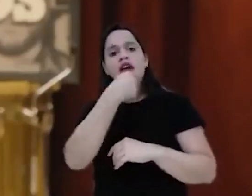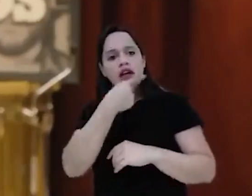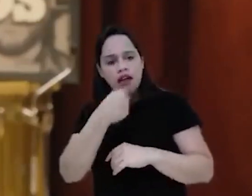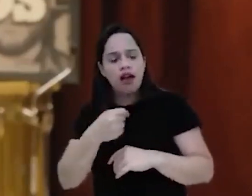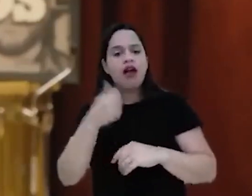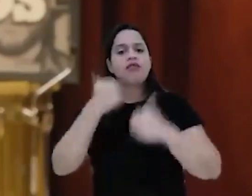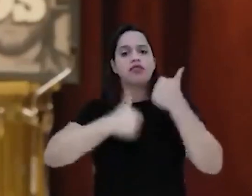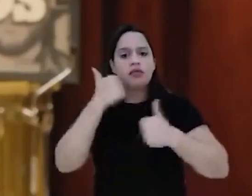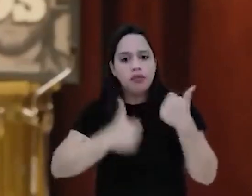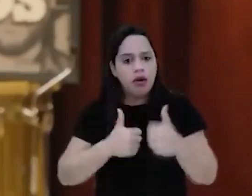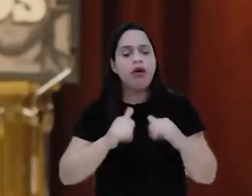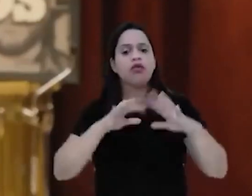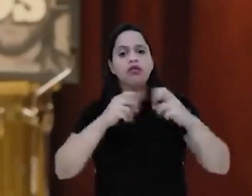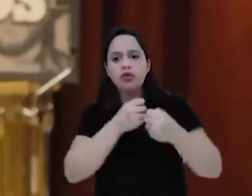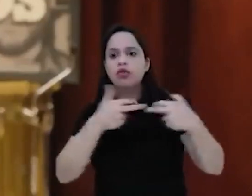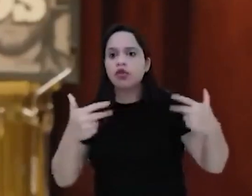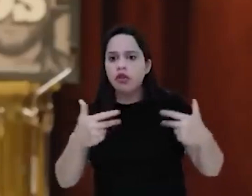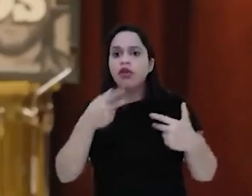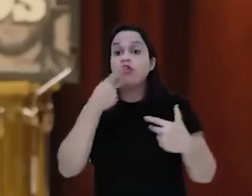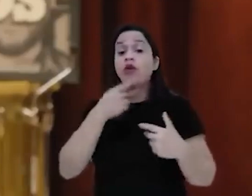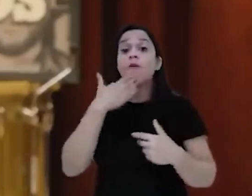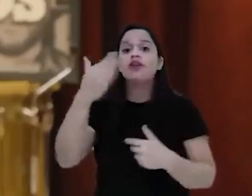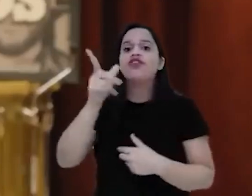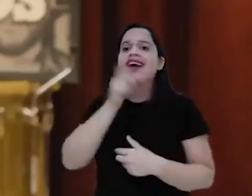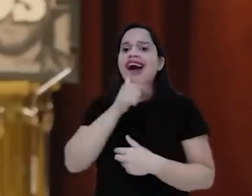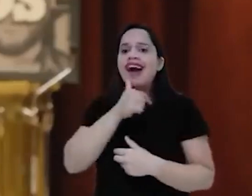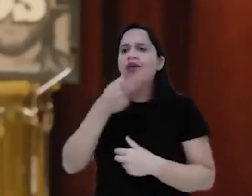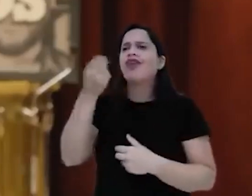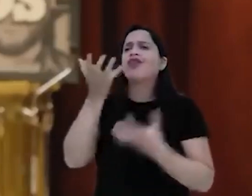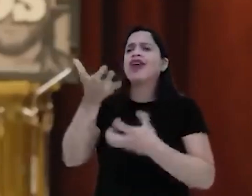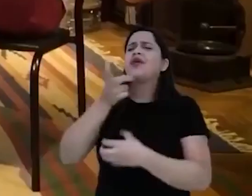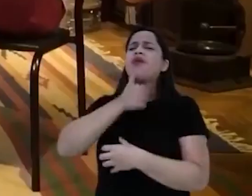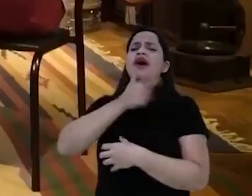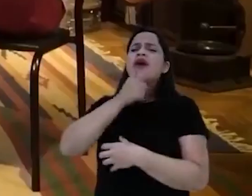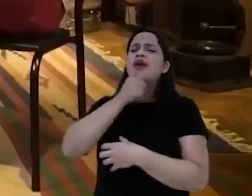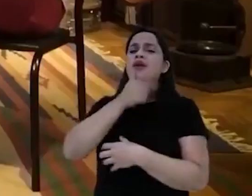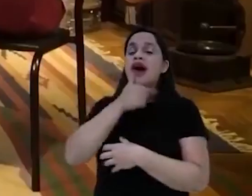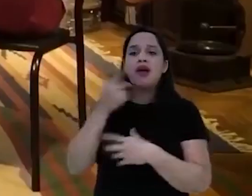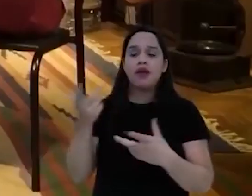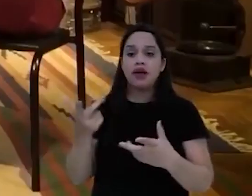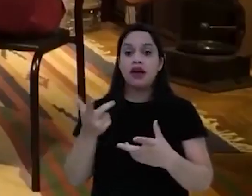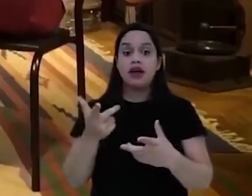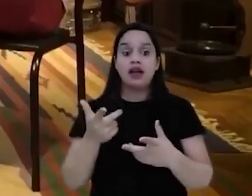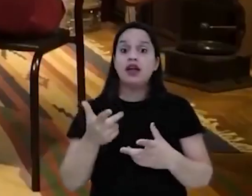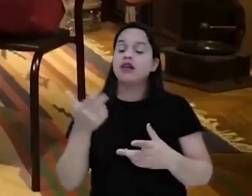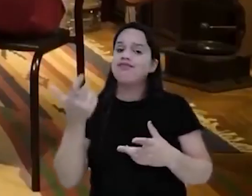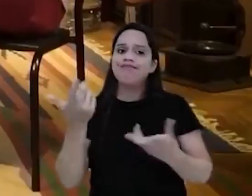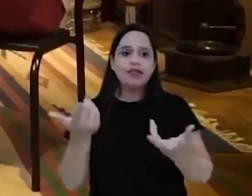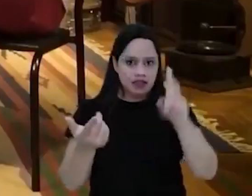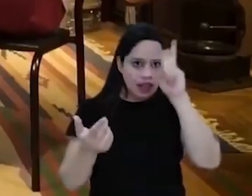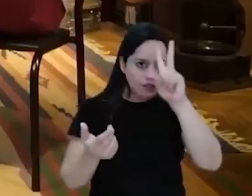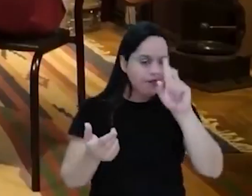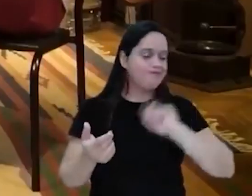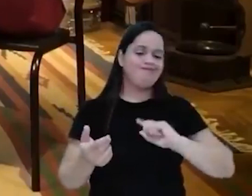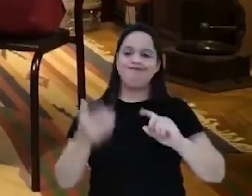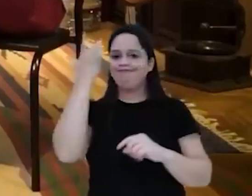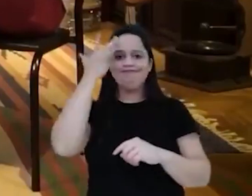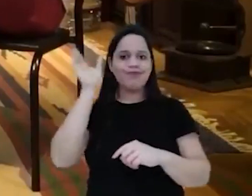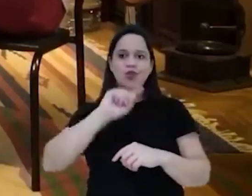Arqueiro não sei o quê o que que tu o diabo eu falo que eu pedi a água muita água água e se você não lembra cara não lembro se ele só